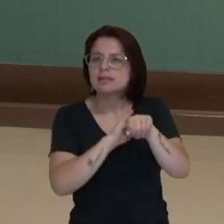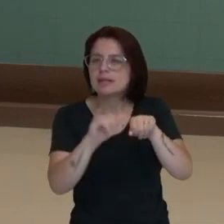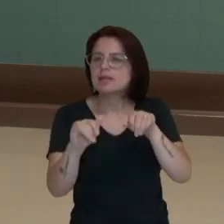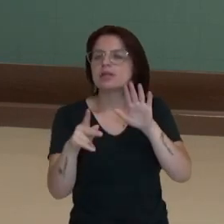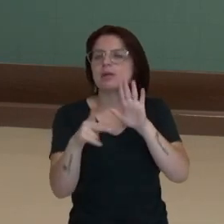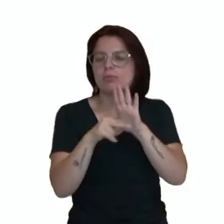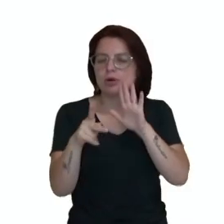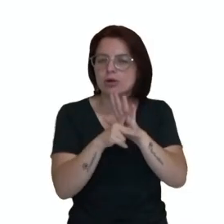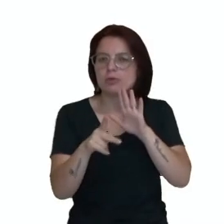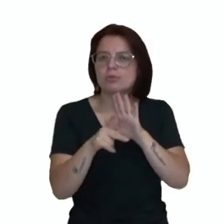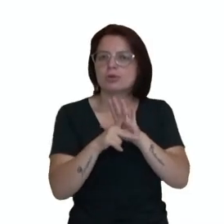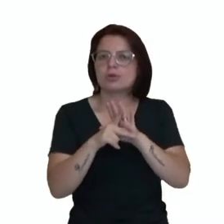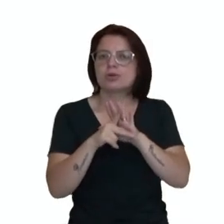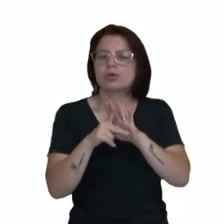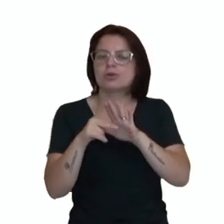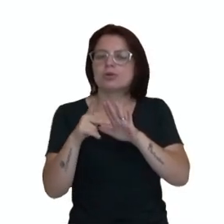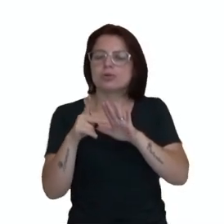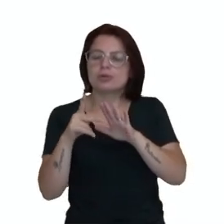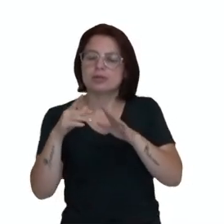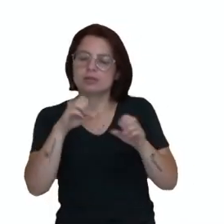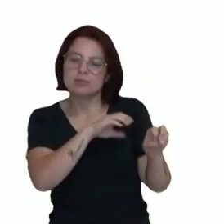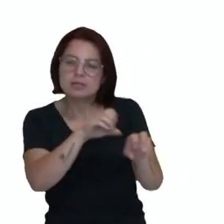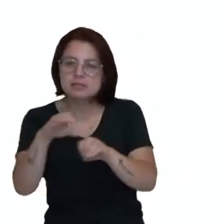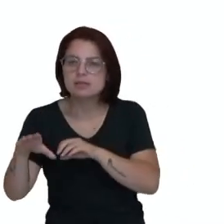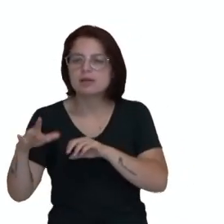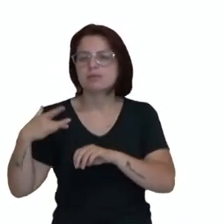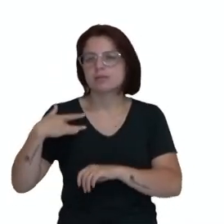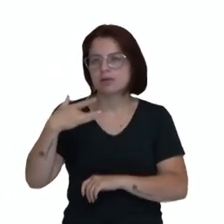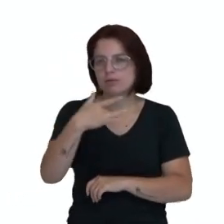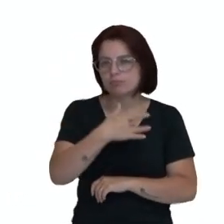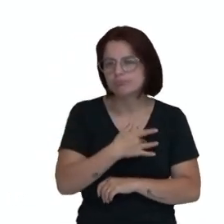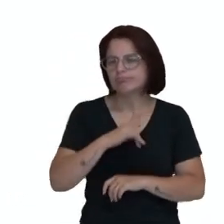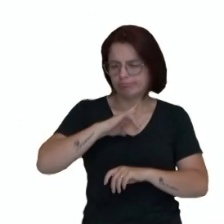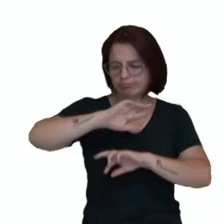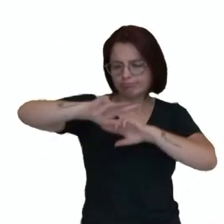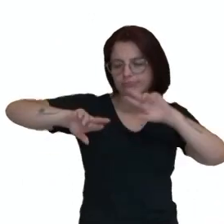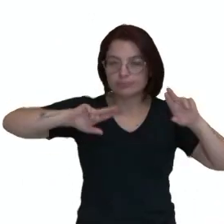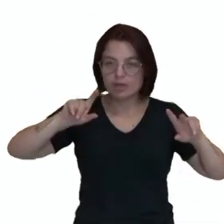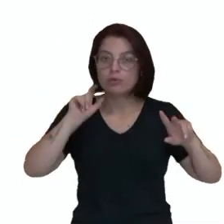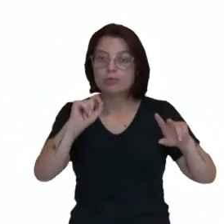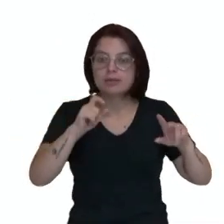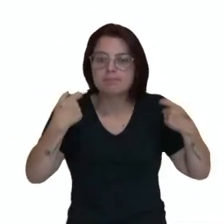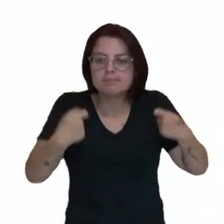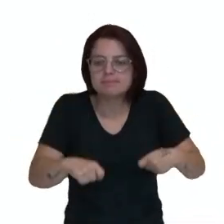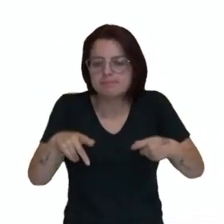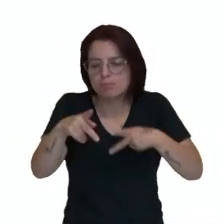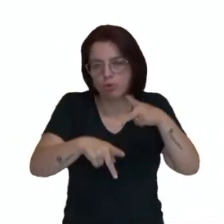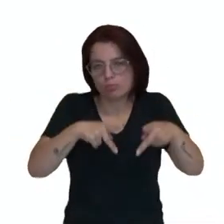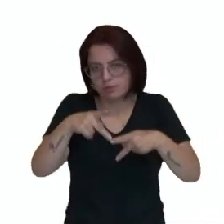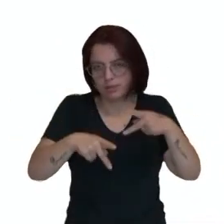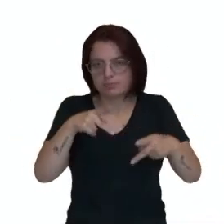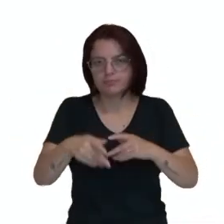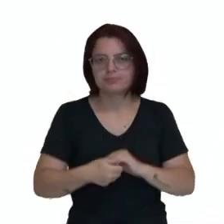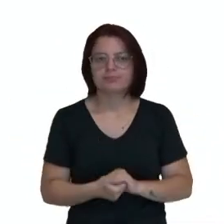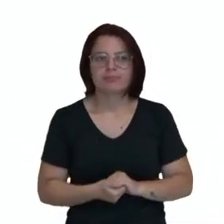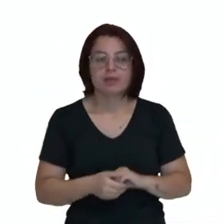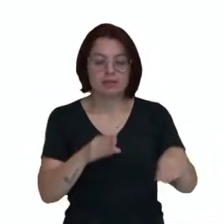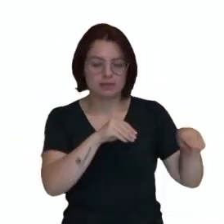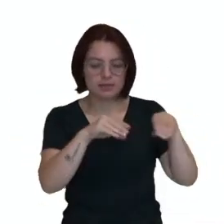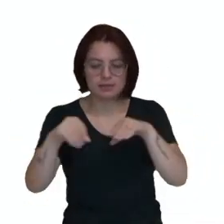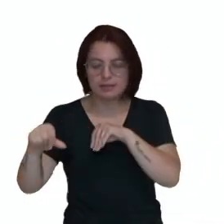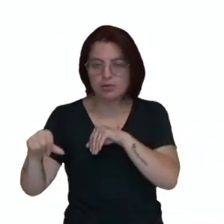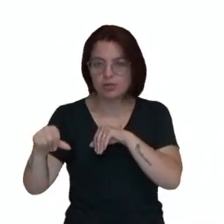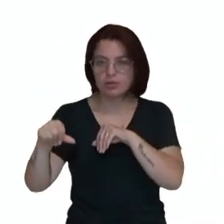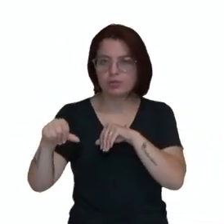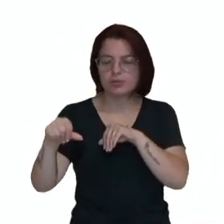saúde, atendimento ao idoso e outras tantas necessidades que podem surgir de uma população. No território brasileiro,